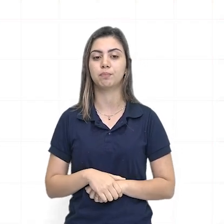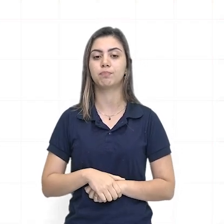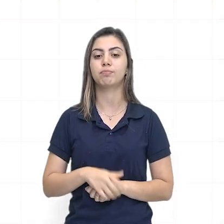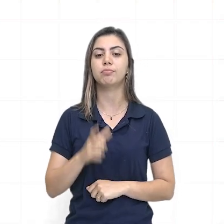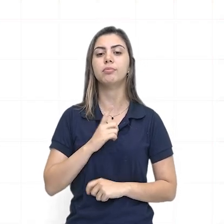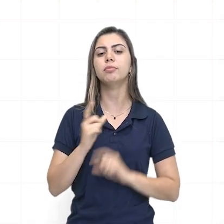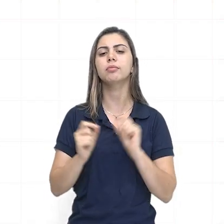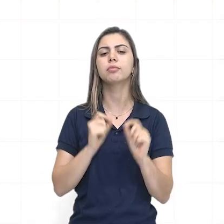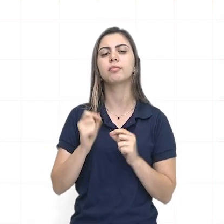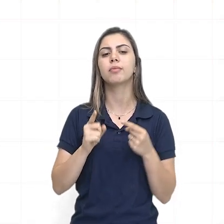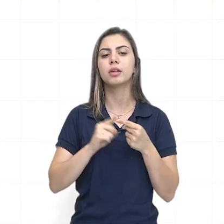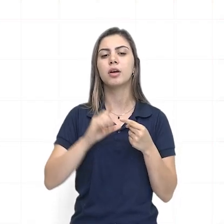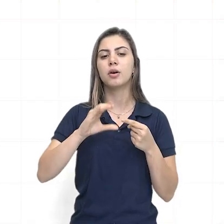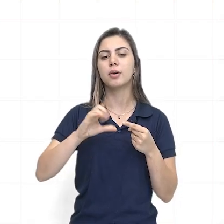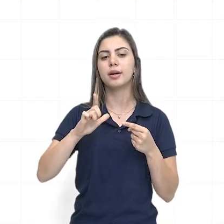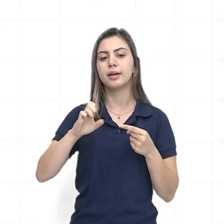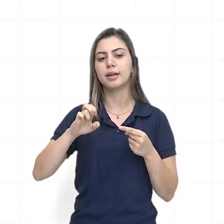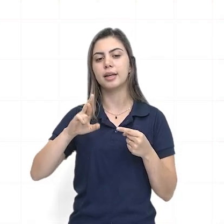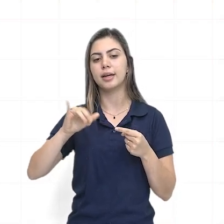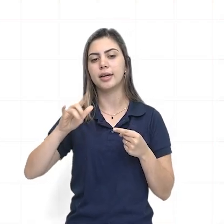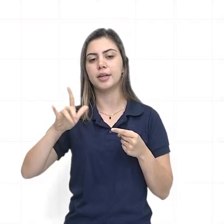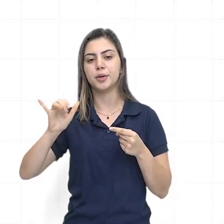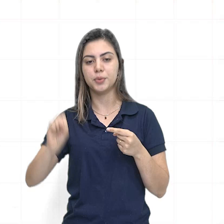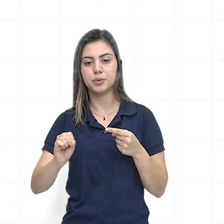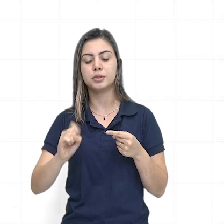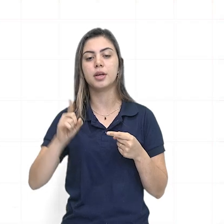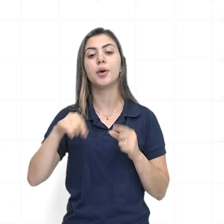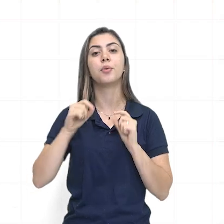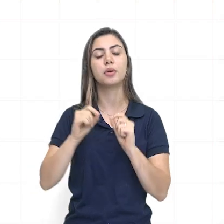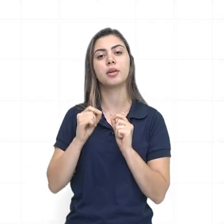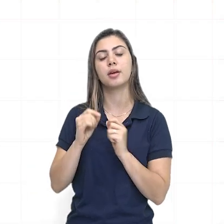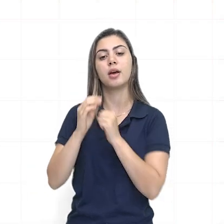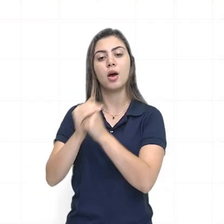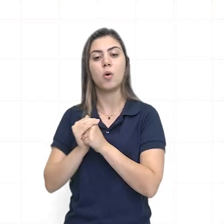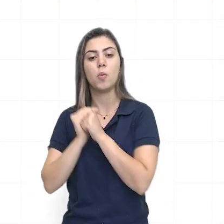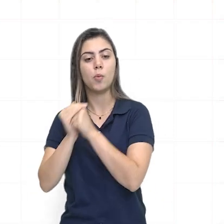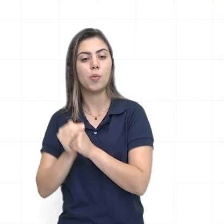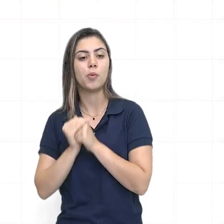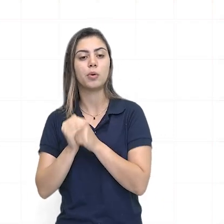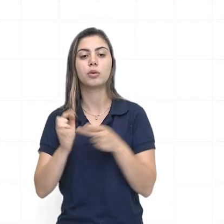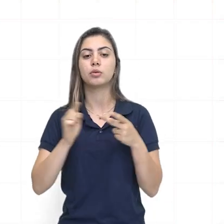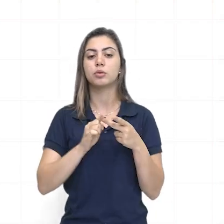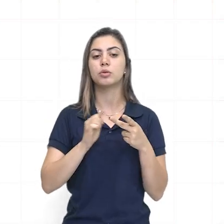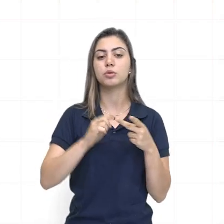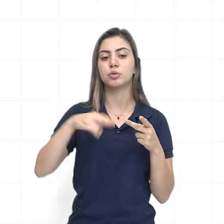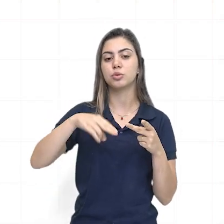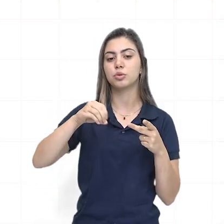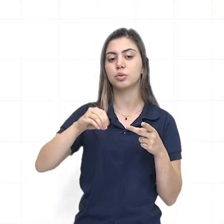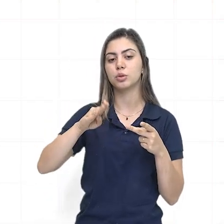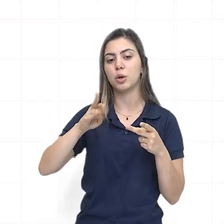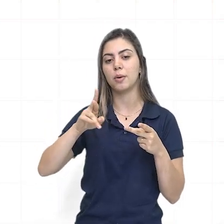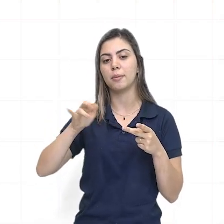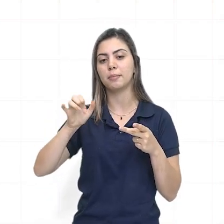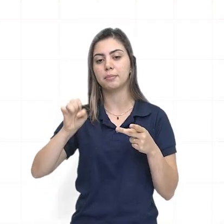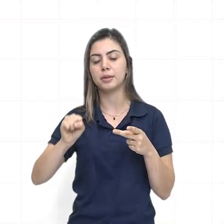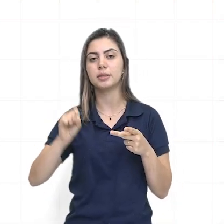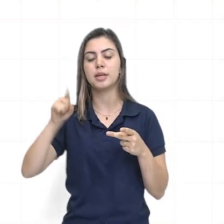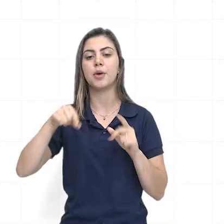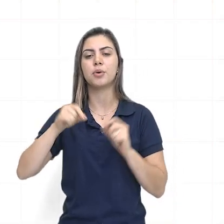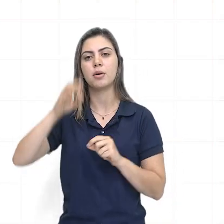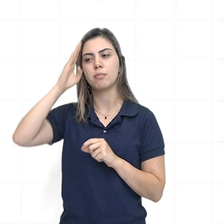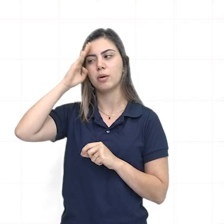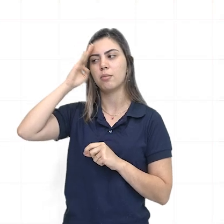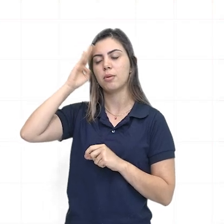sociais. Os clérigos, que eram os que oram, os nobres, aqueles que